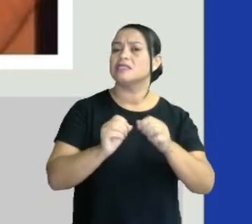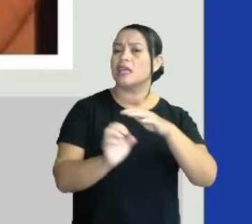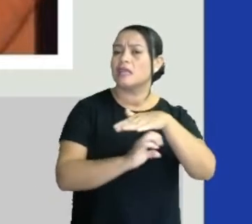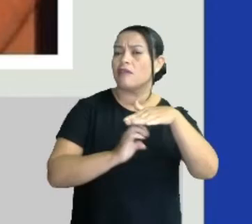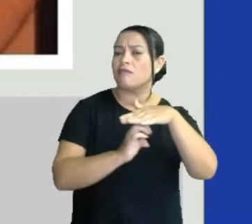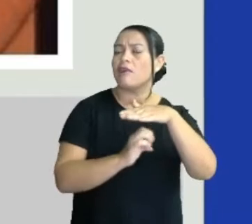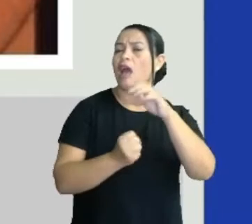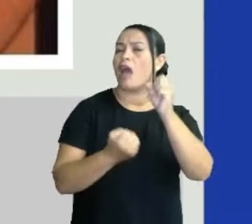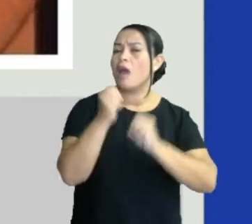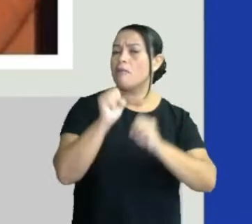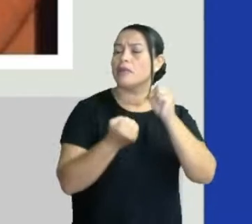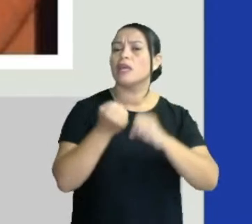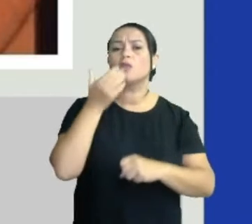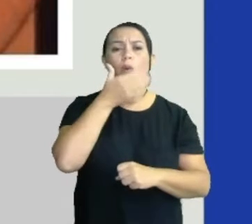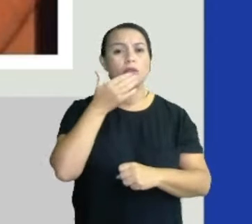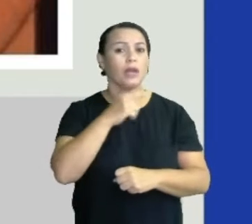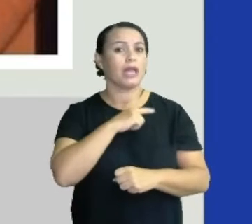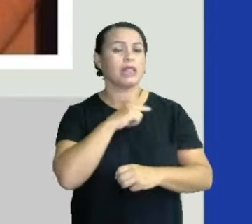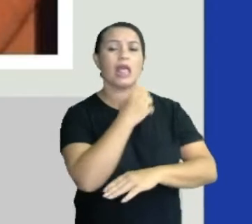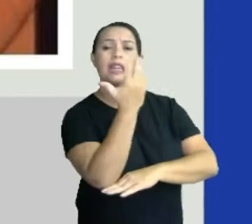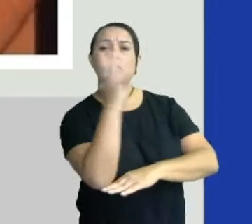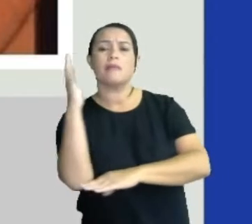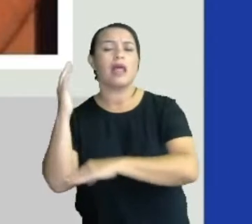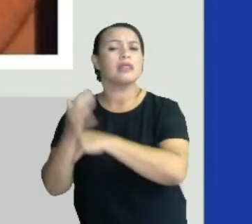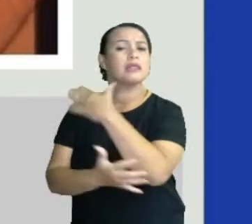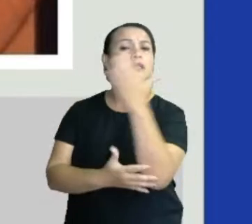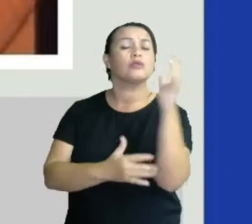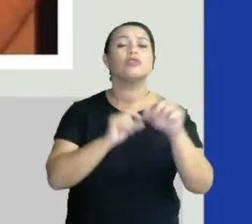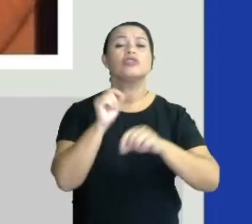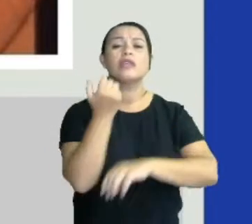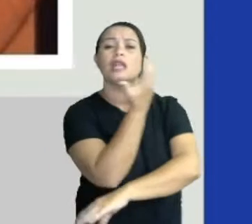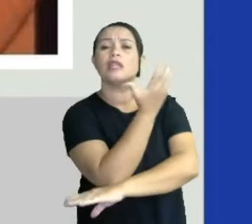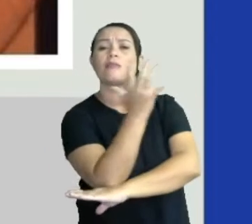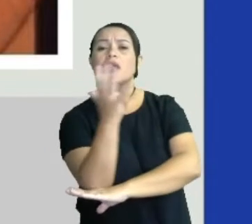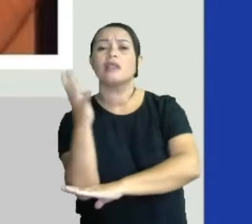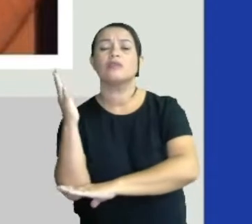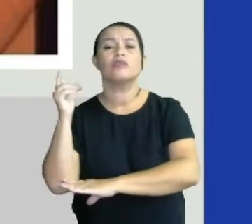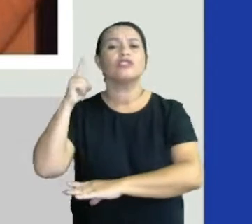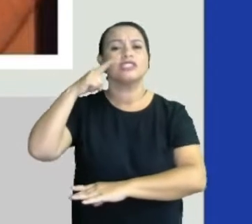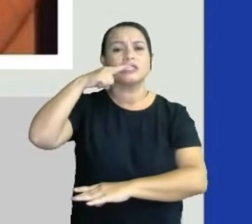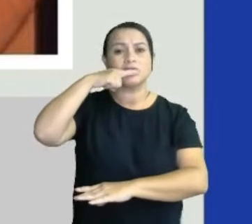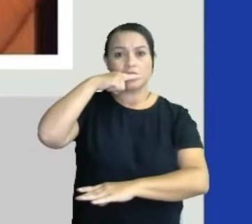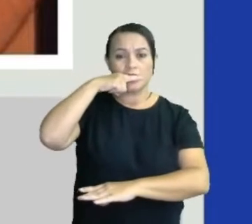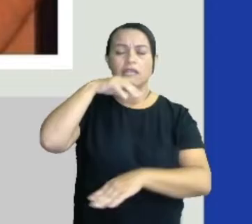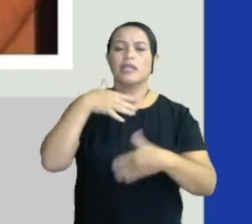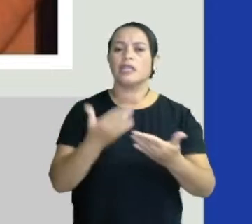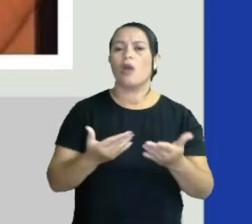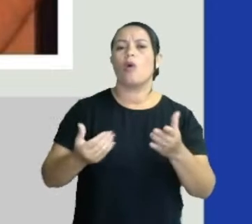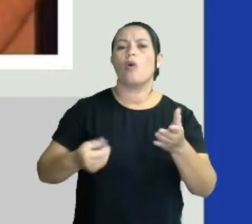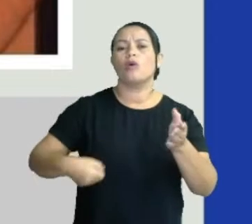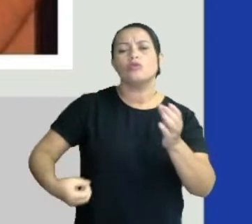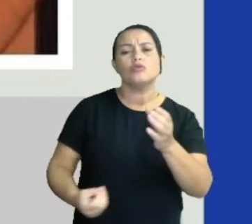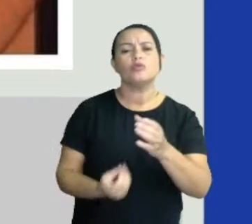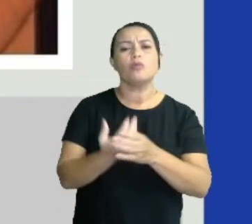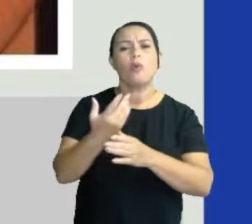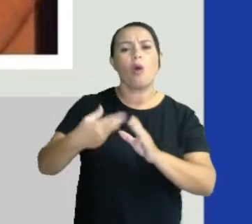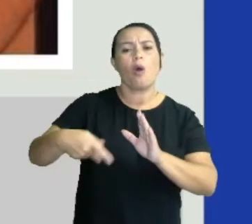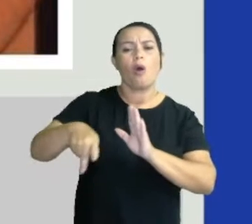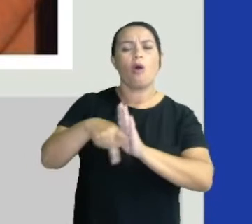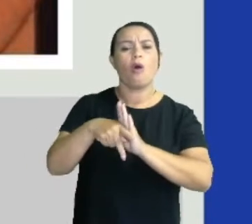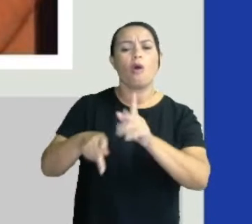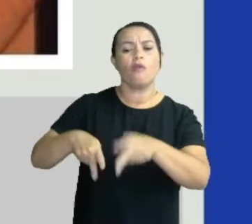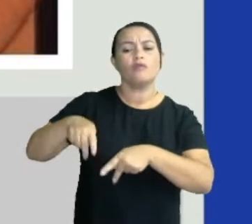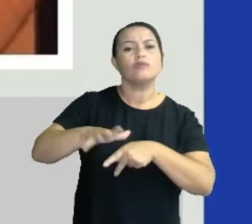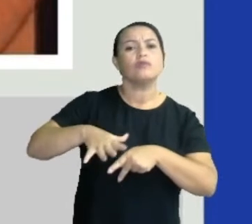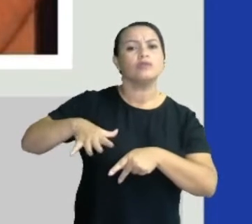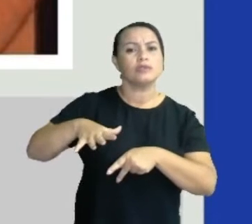das plantações de cana. Então, os povos europeus chegam, eles num primeiro momento